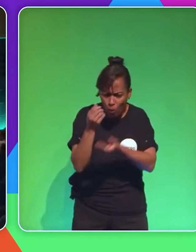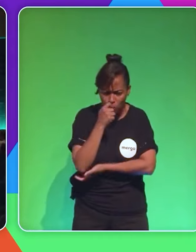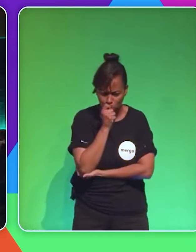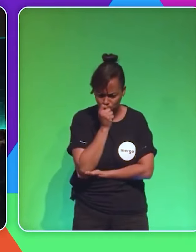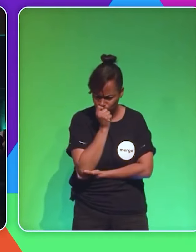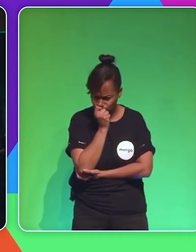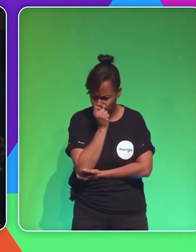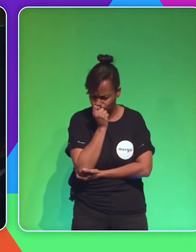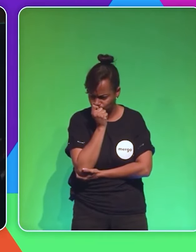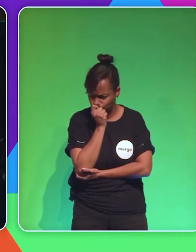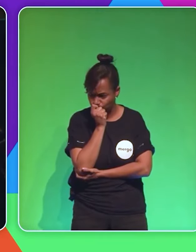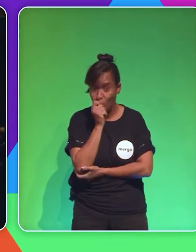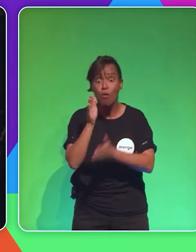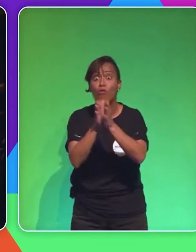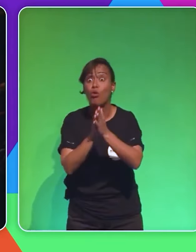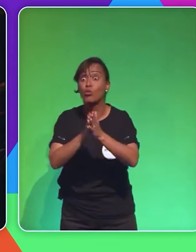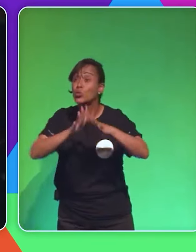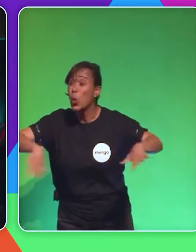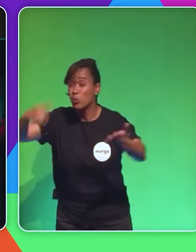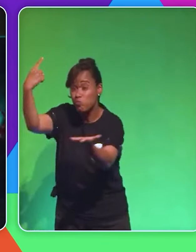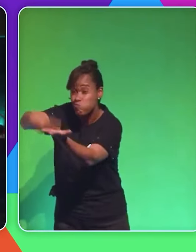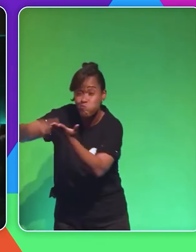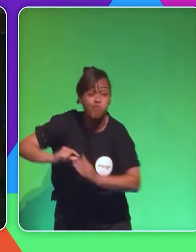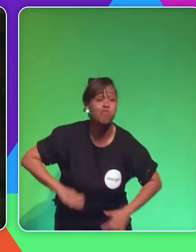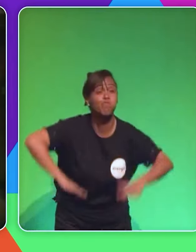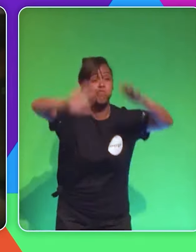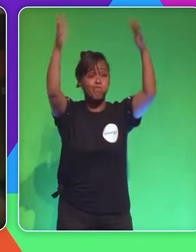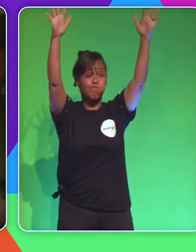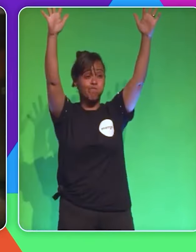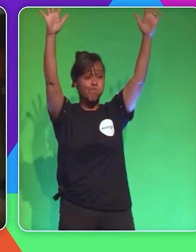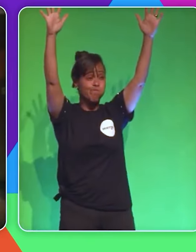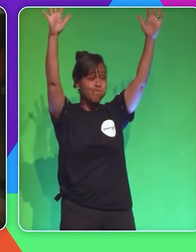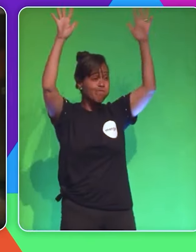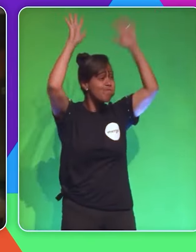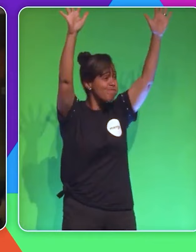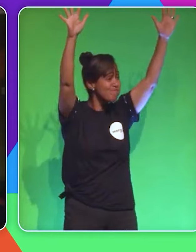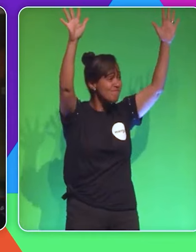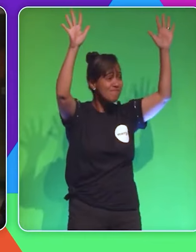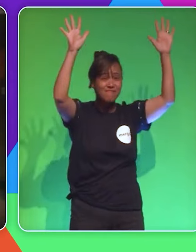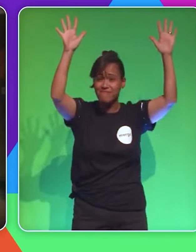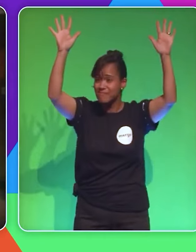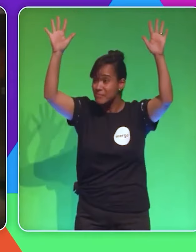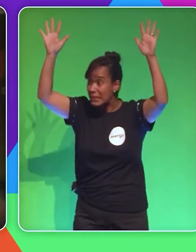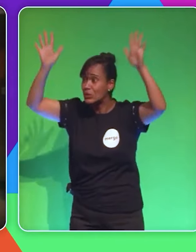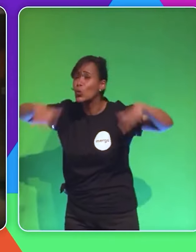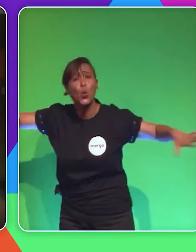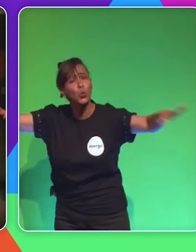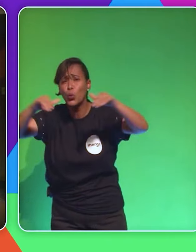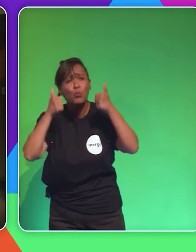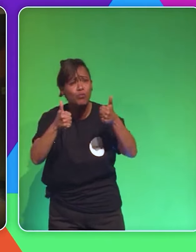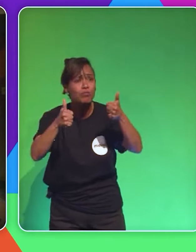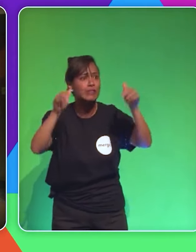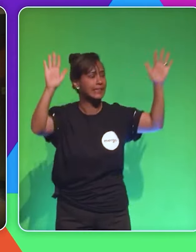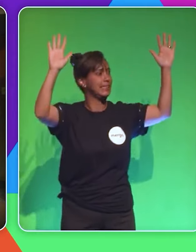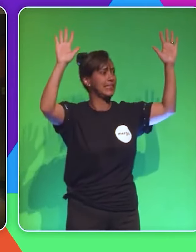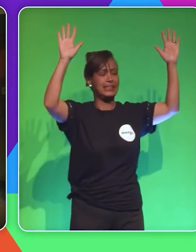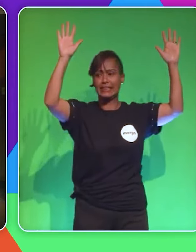daqui todo mundo todo mundo todo mundo todo mundo todo mundo levantar a mão todo mundo levanta a